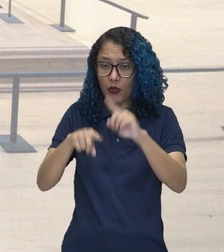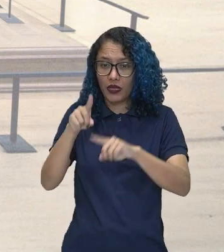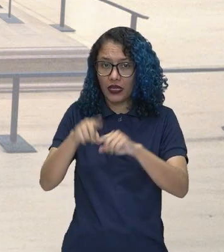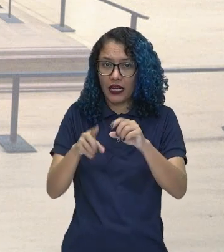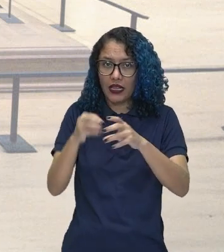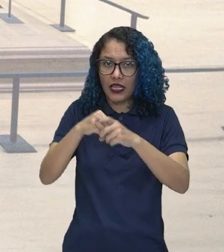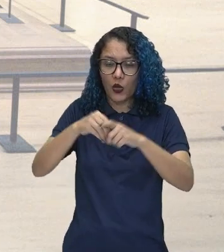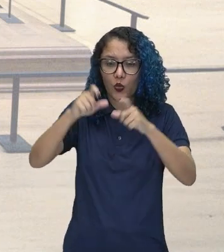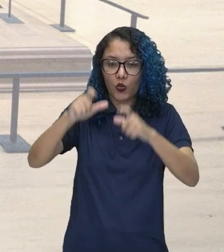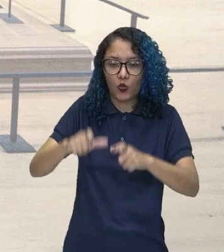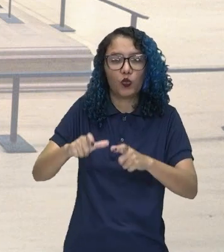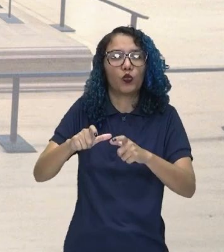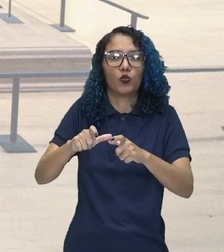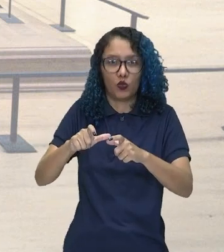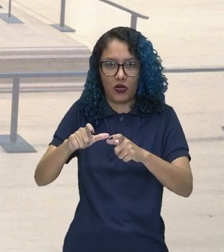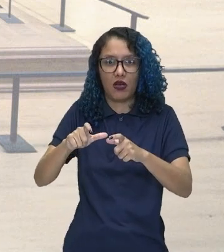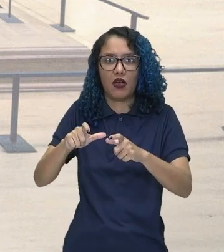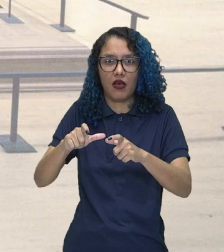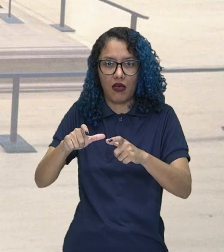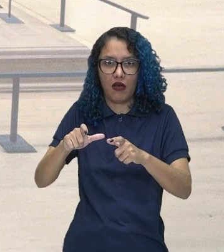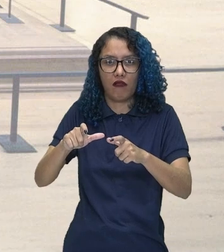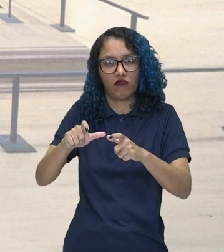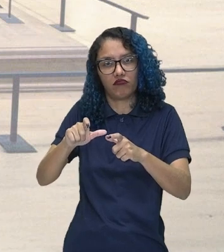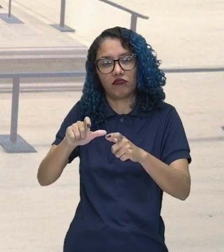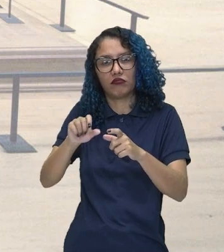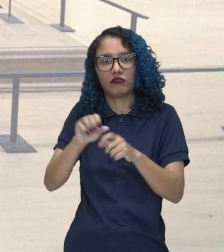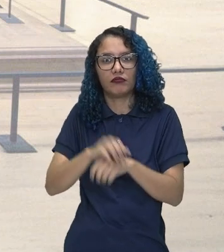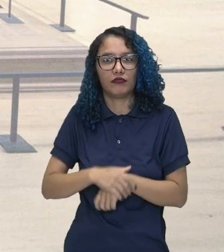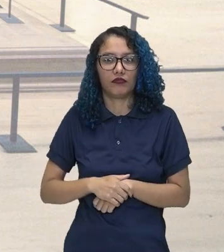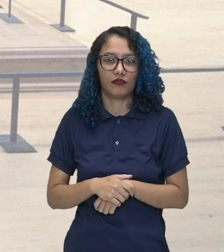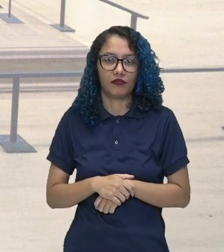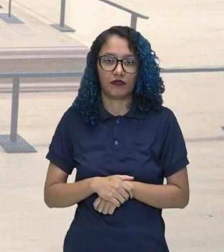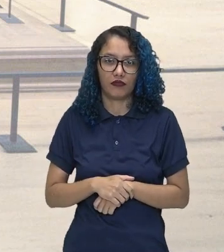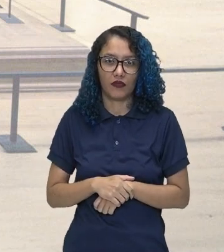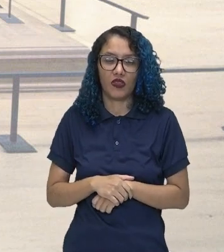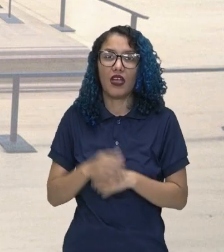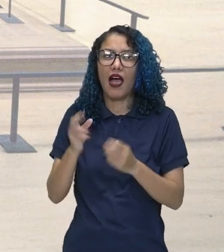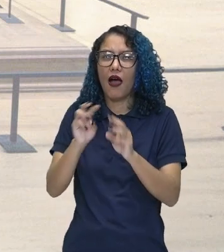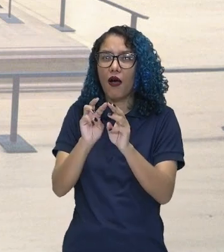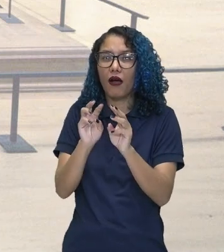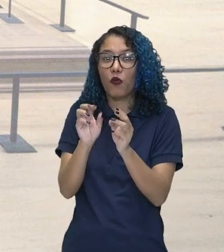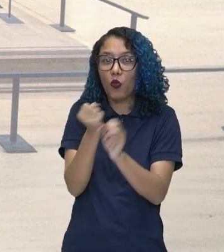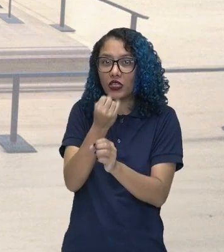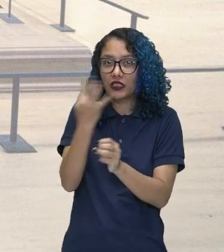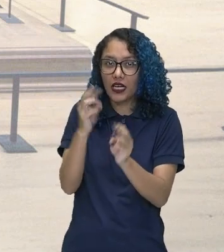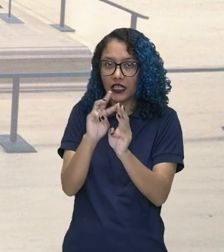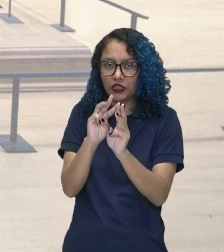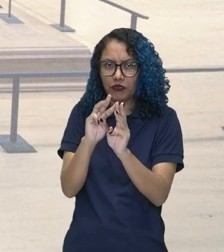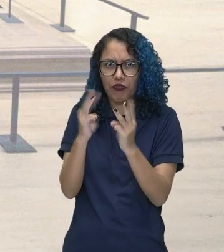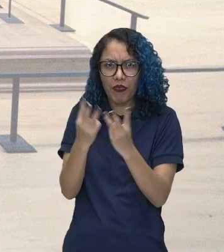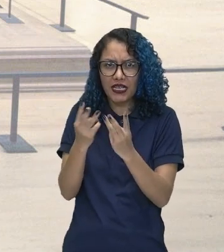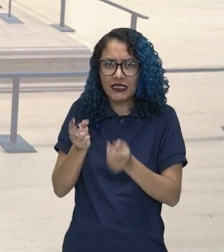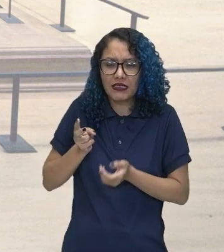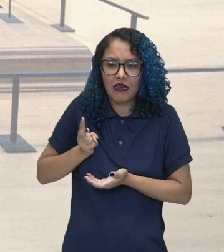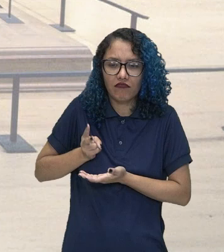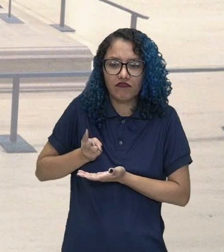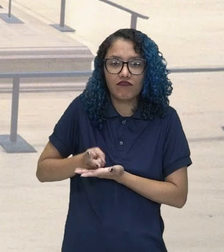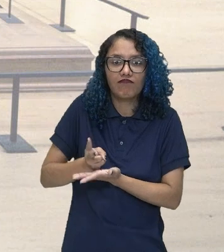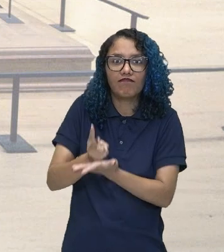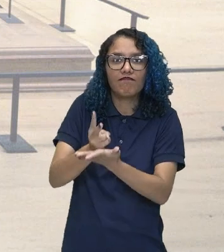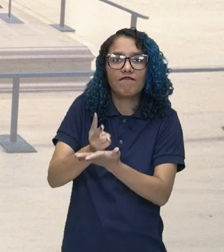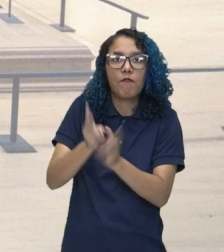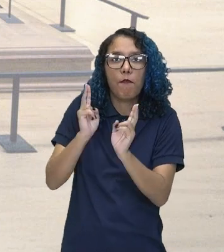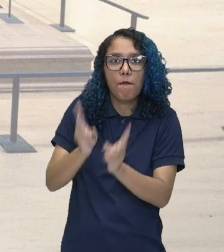sistema fechado permanece constante, mesmo quando ela